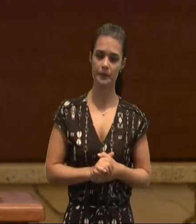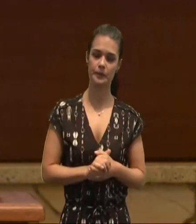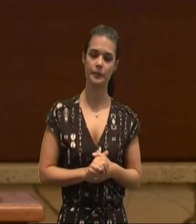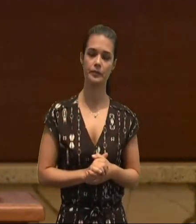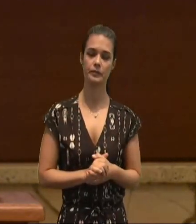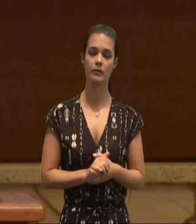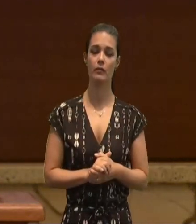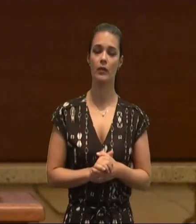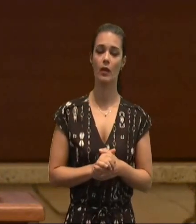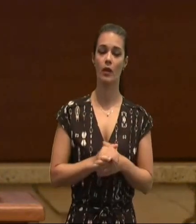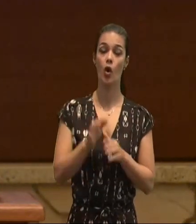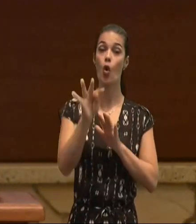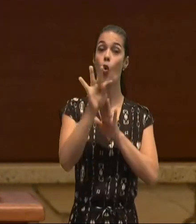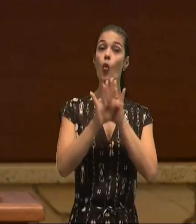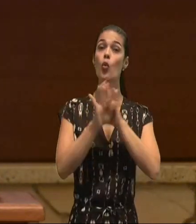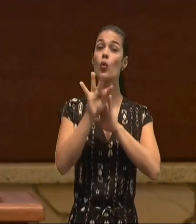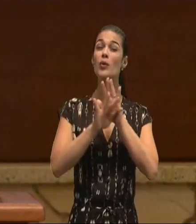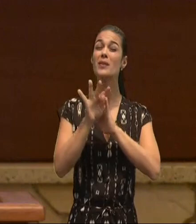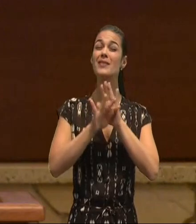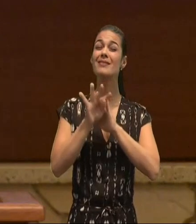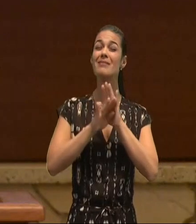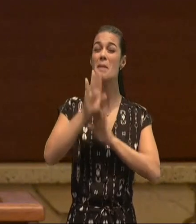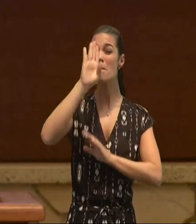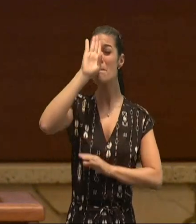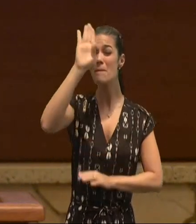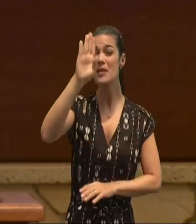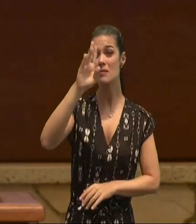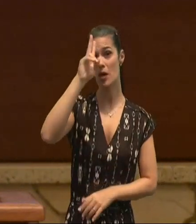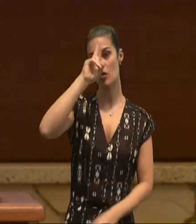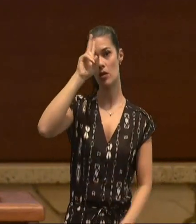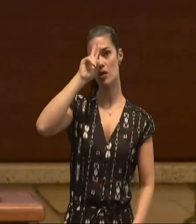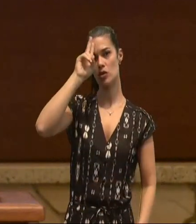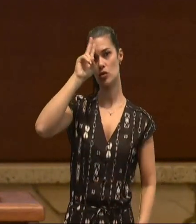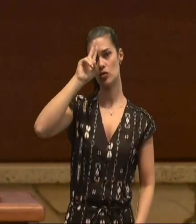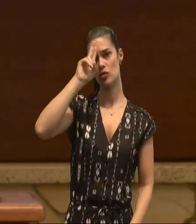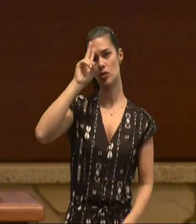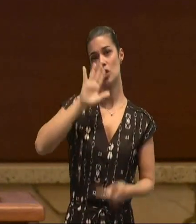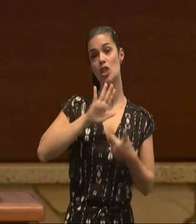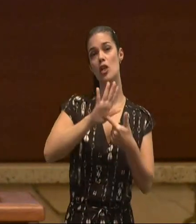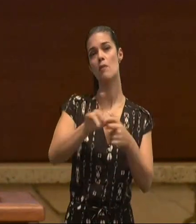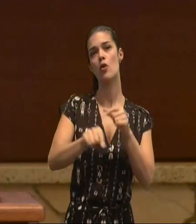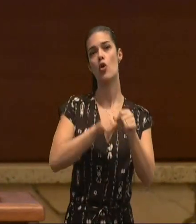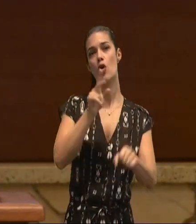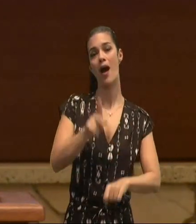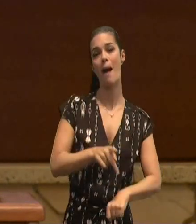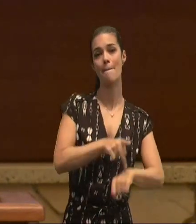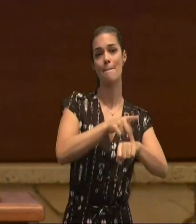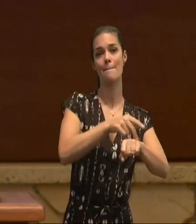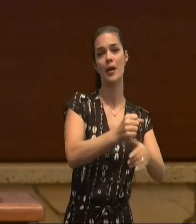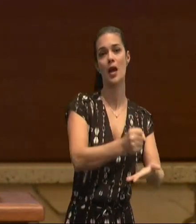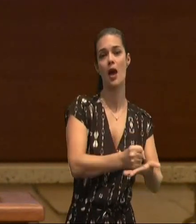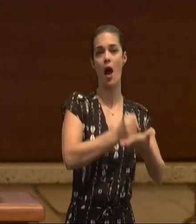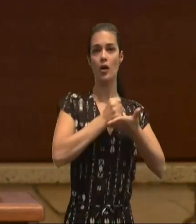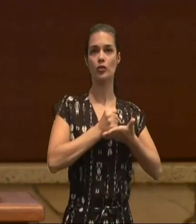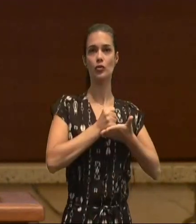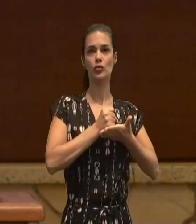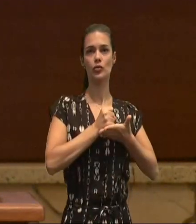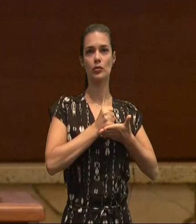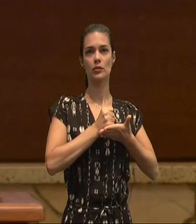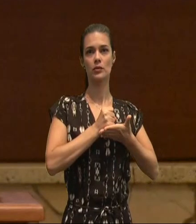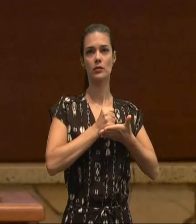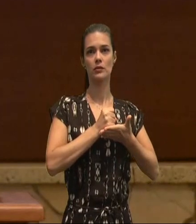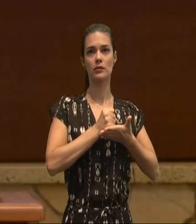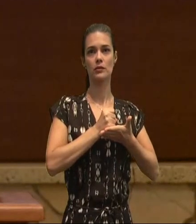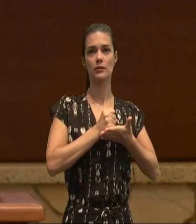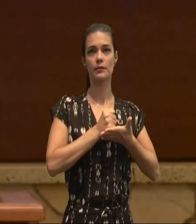que é o texto básico da narrativa desta mensagem, falando sobre a rocha do socorro, em que Samuel profere: até